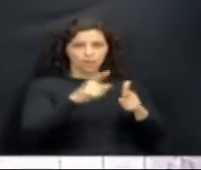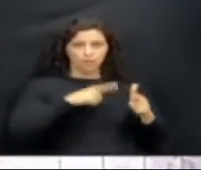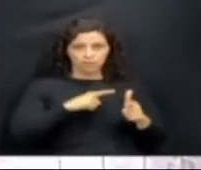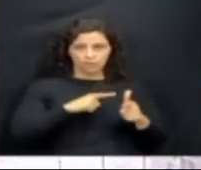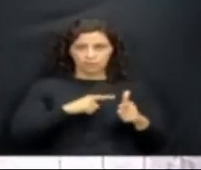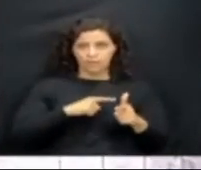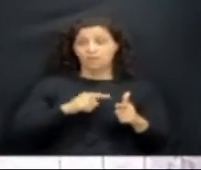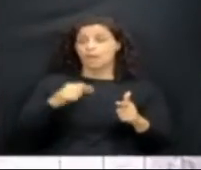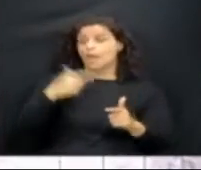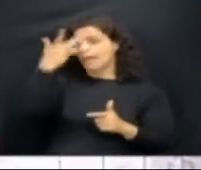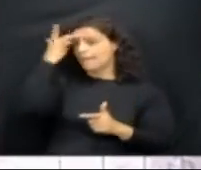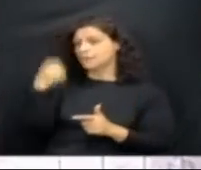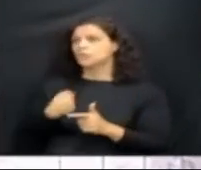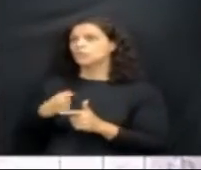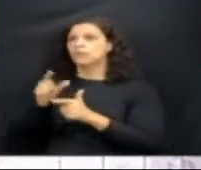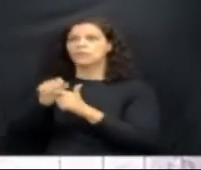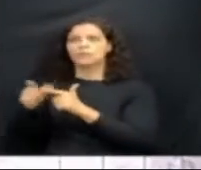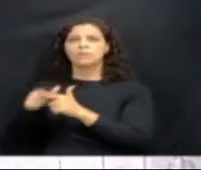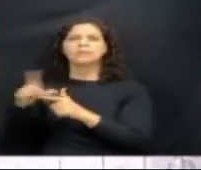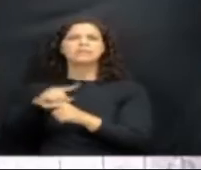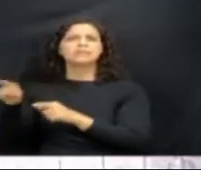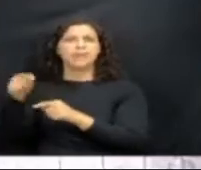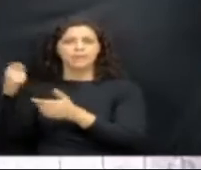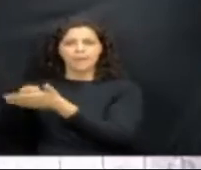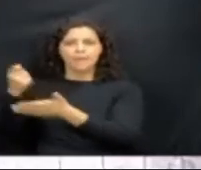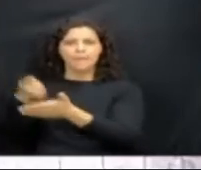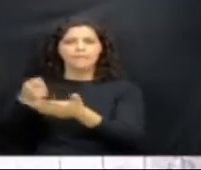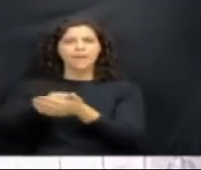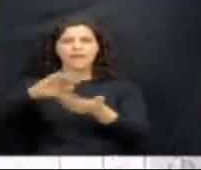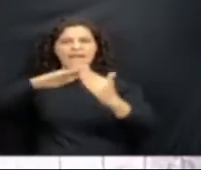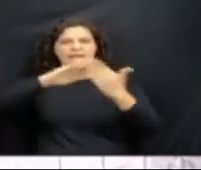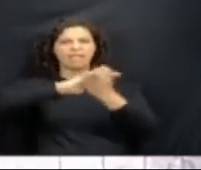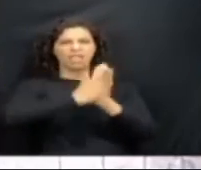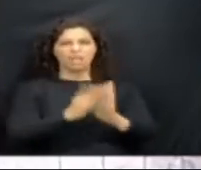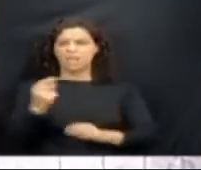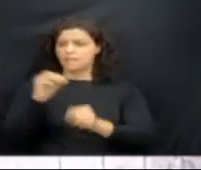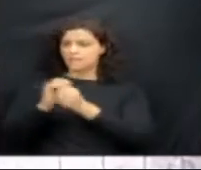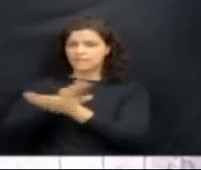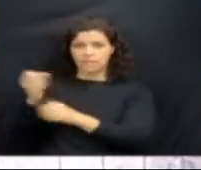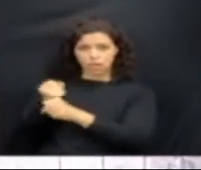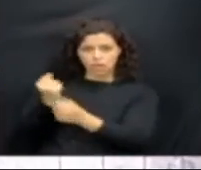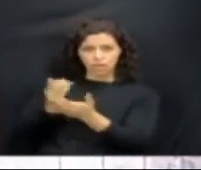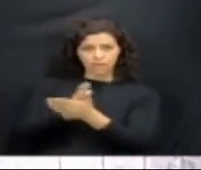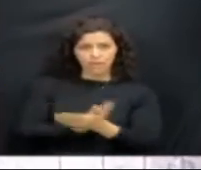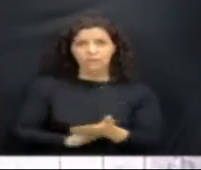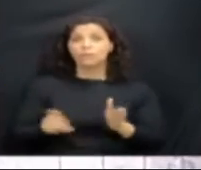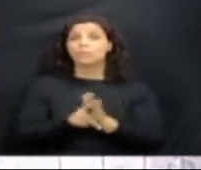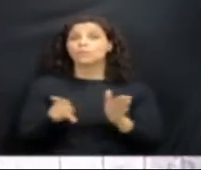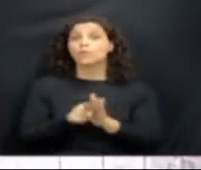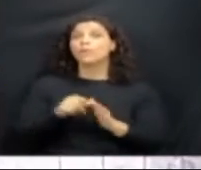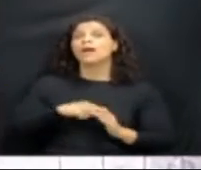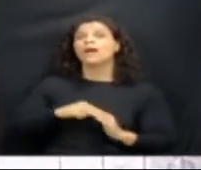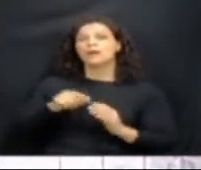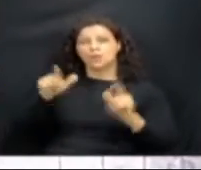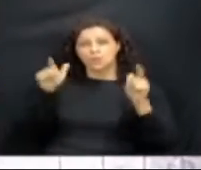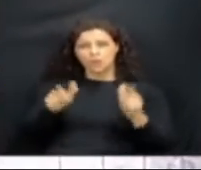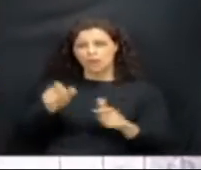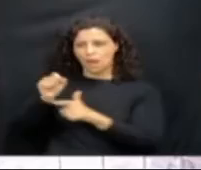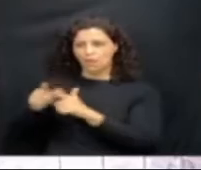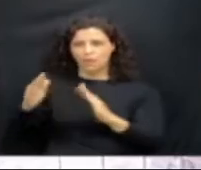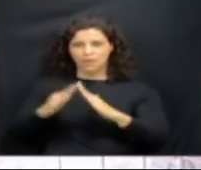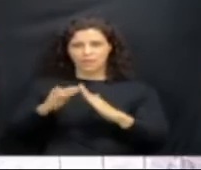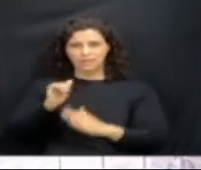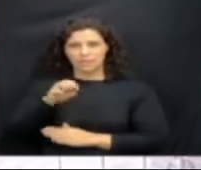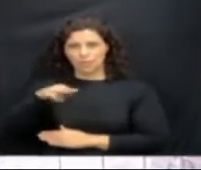para o terceiro estoura o imóvel. E aí no final da conta ele não faz a obra. A imobiliária é obrigada a fazer. Nós queremos fazer